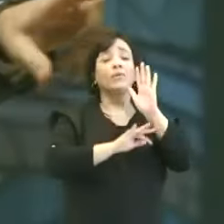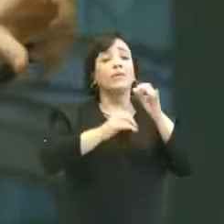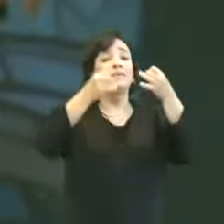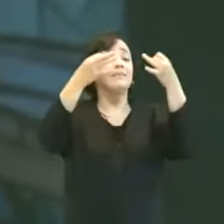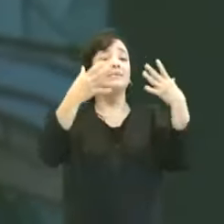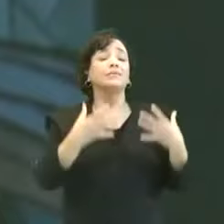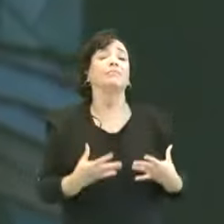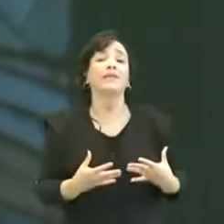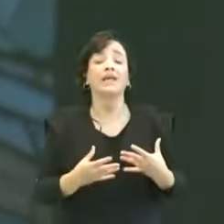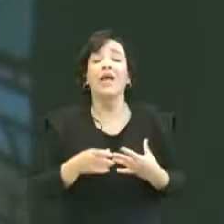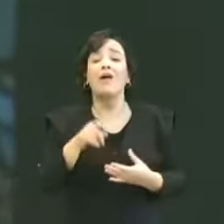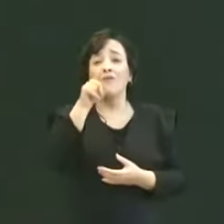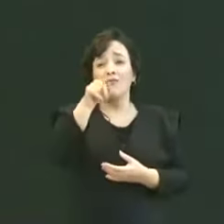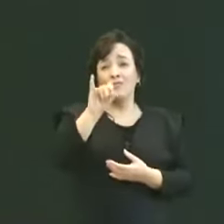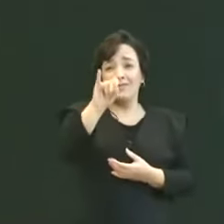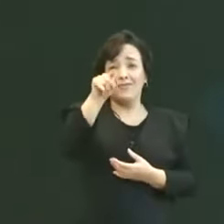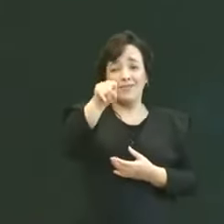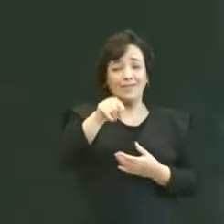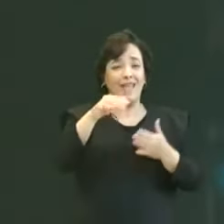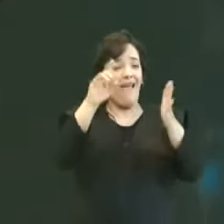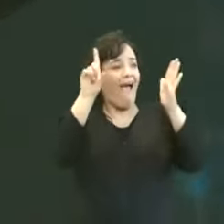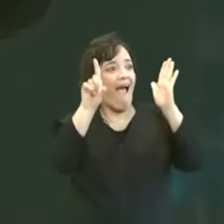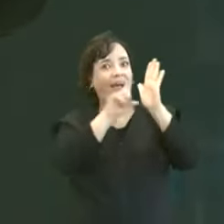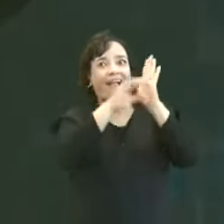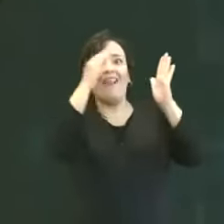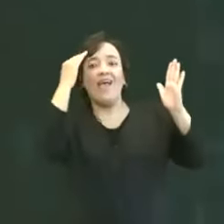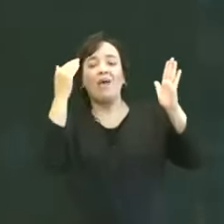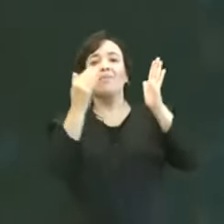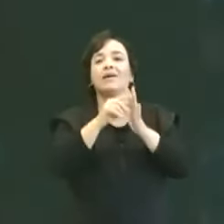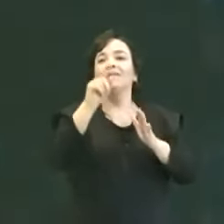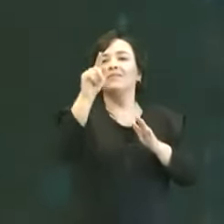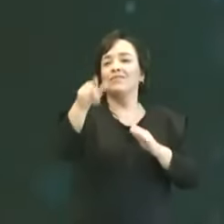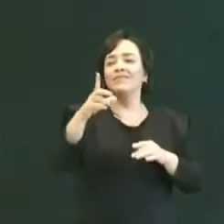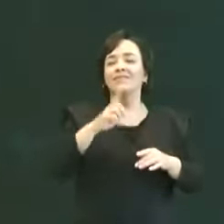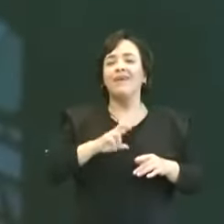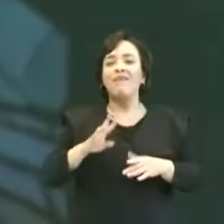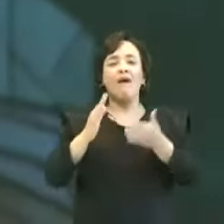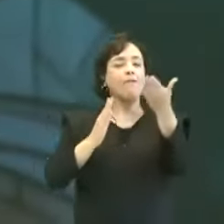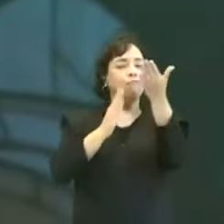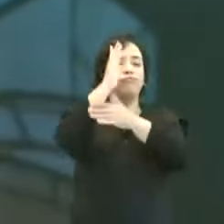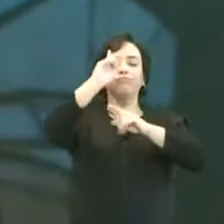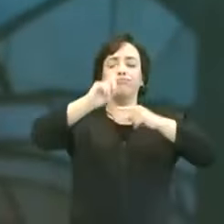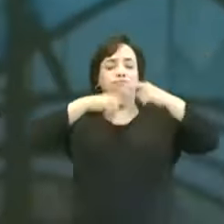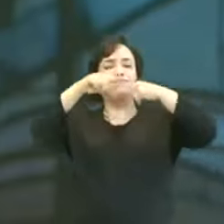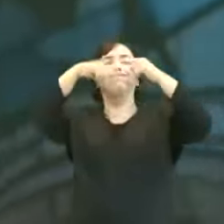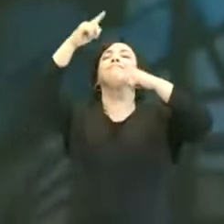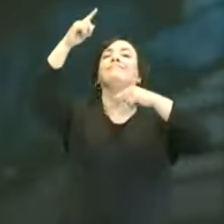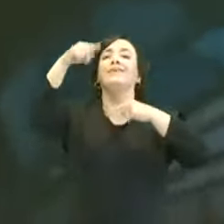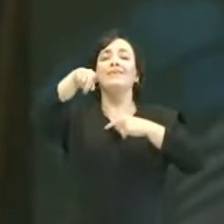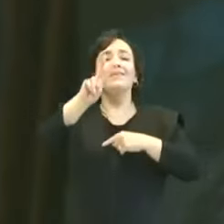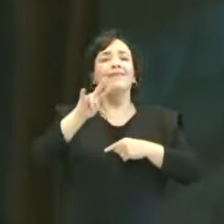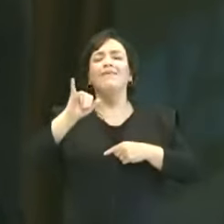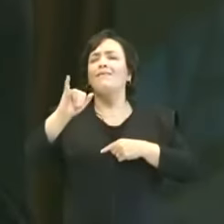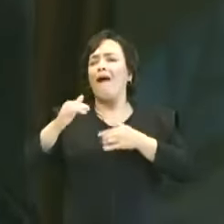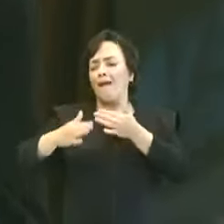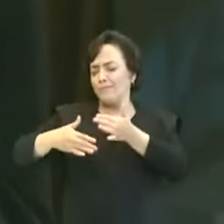sequência? Ele será como árvore plantada junto aos ribeiros de água, dará muitos